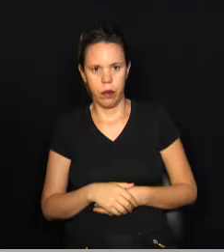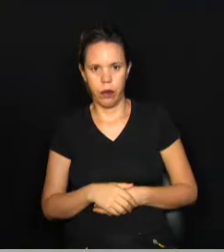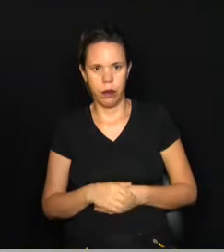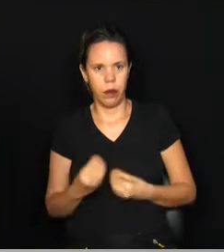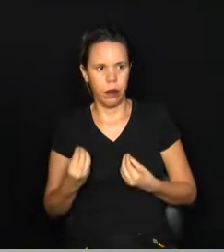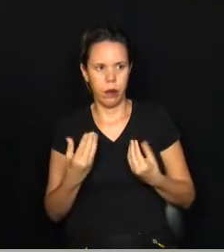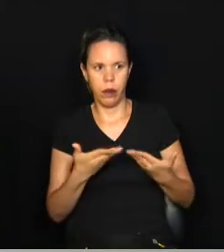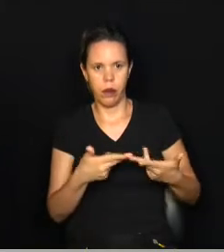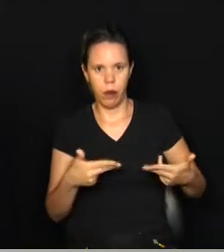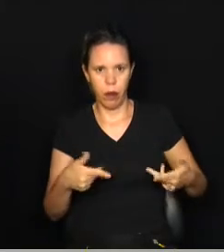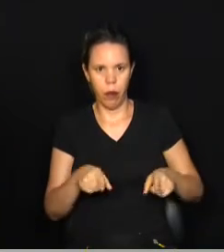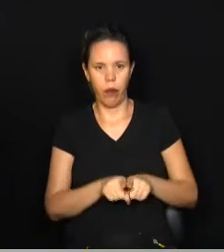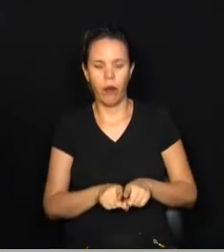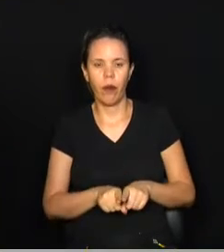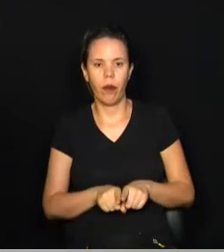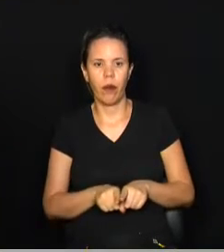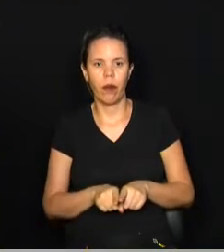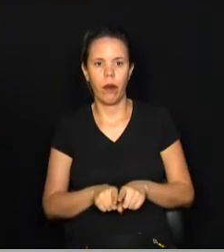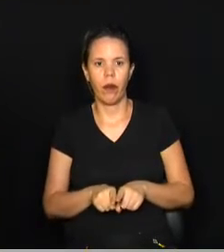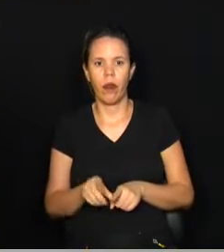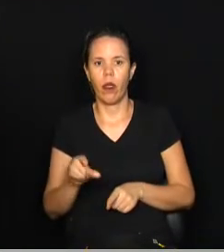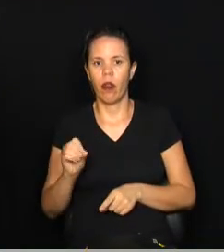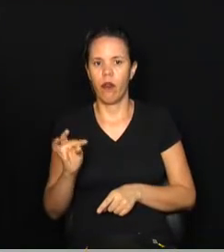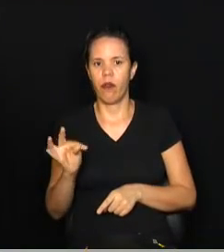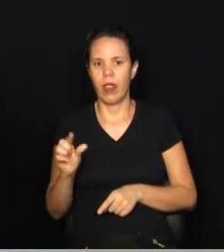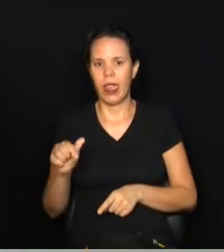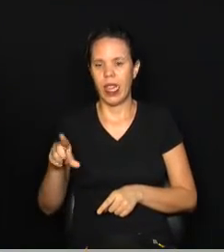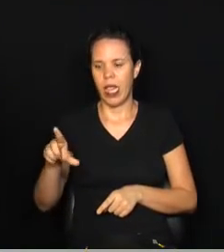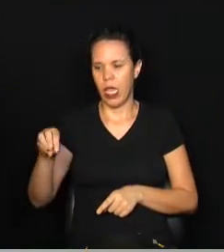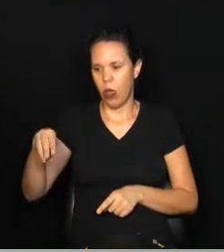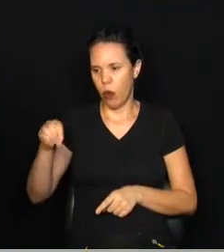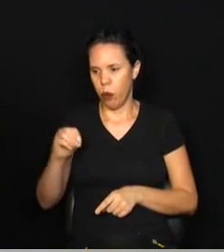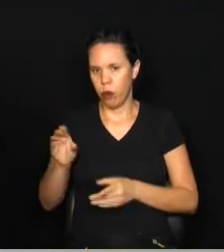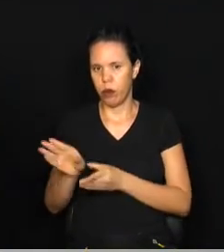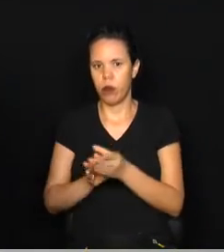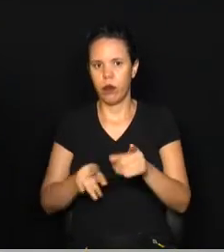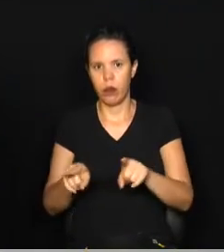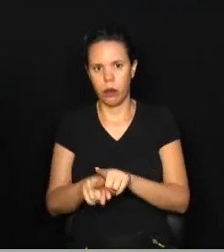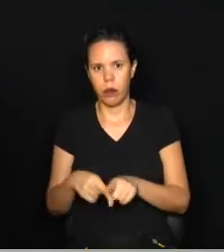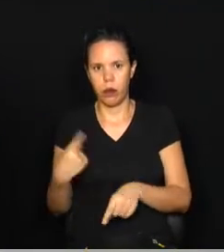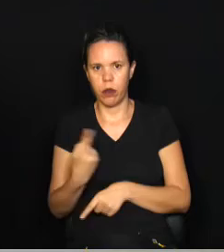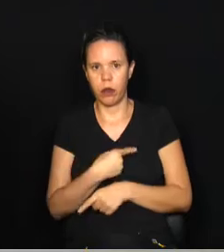encaminhar para os oftalmologistas, também dar orientações, porque nós